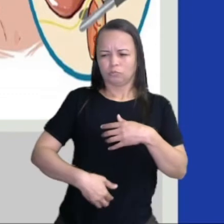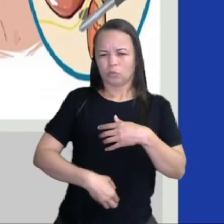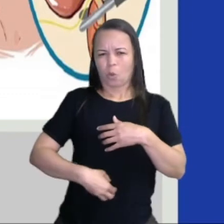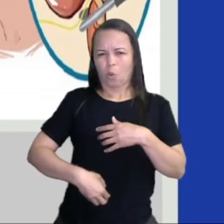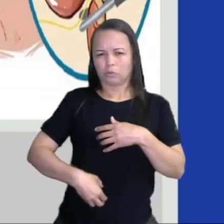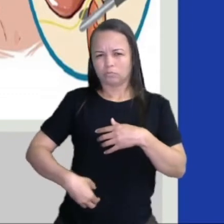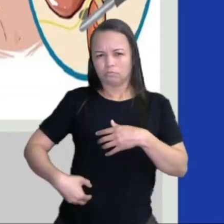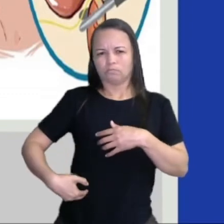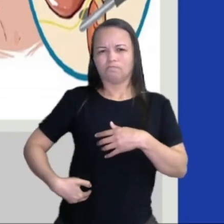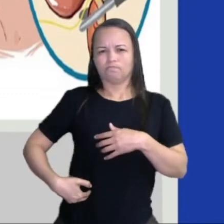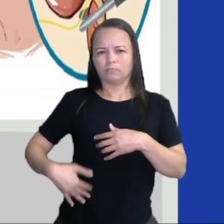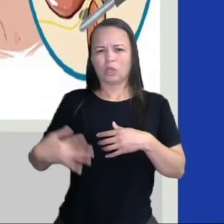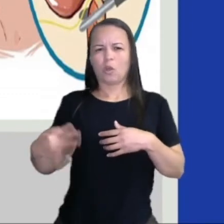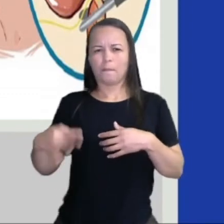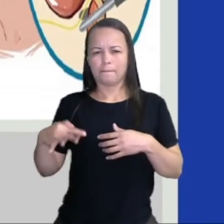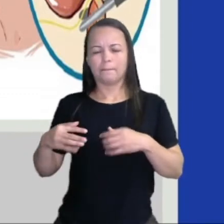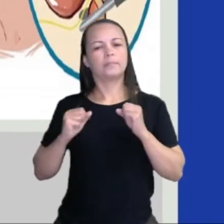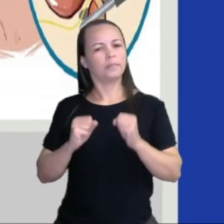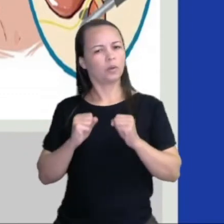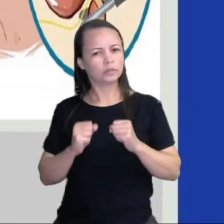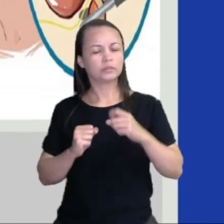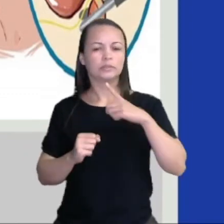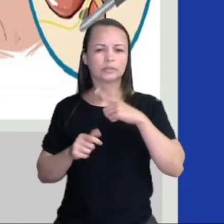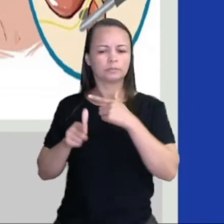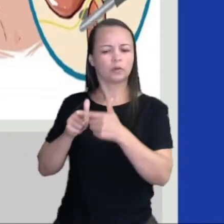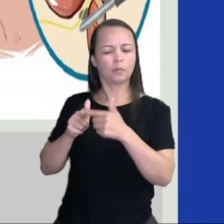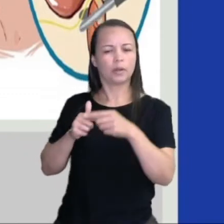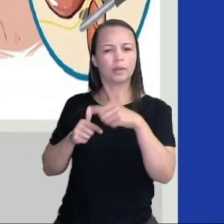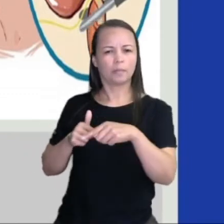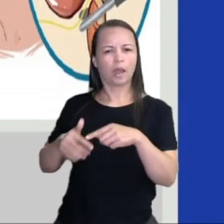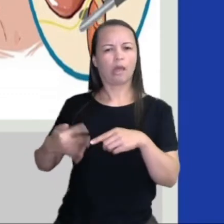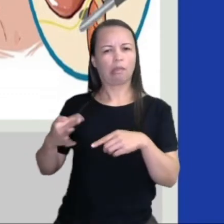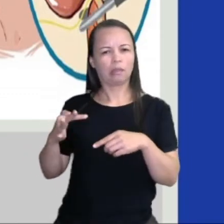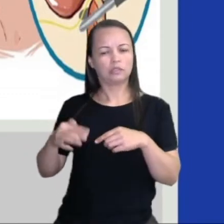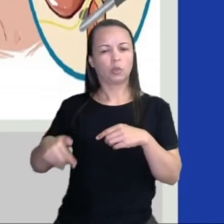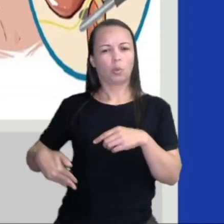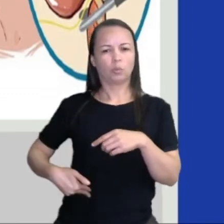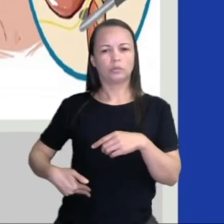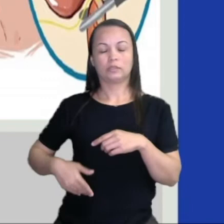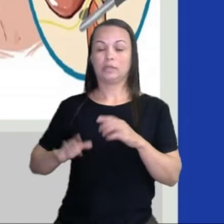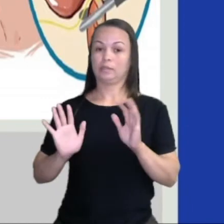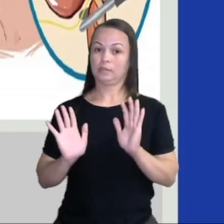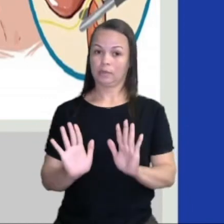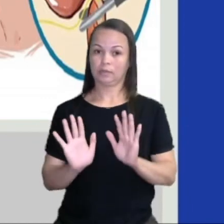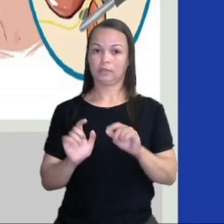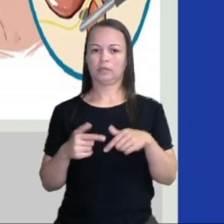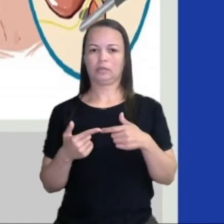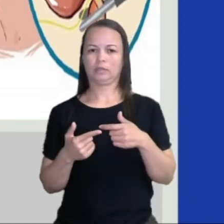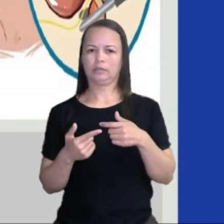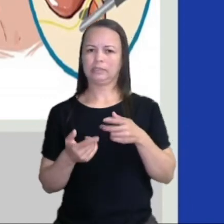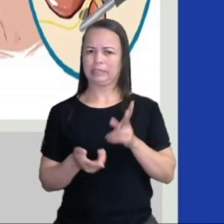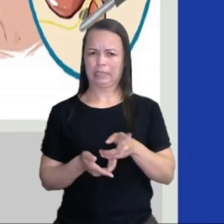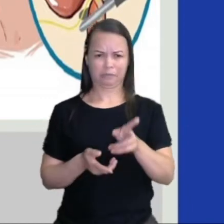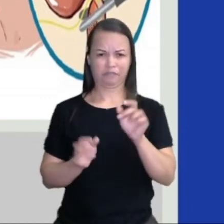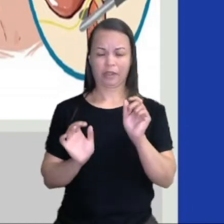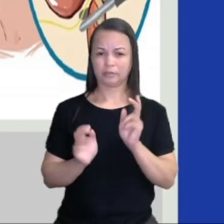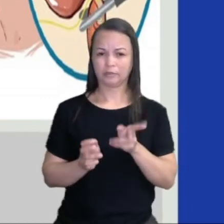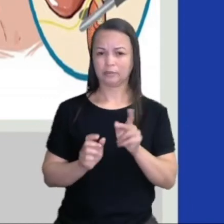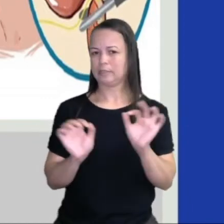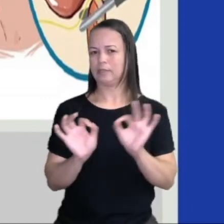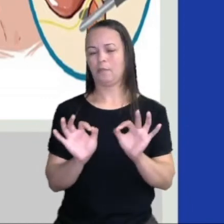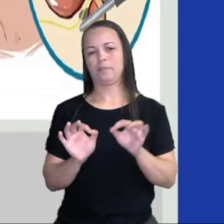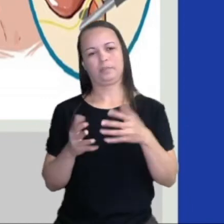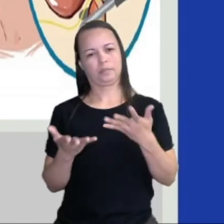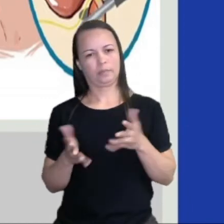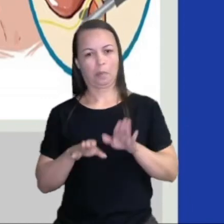ser um indício de que a pessoa possa estar com problema de apendicite. Mas necessariamente não quer dizer que o seja, viu, gente? No 2, ali,